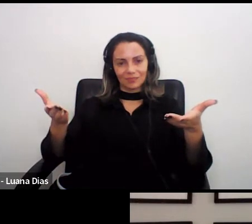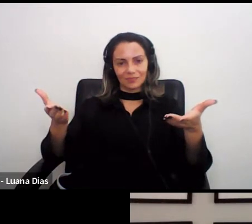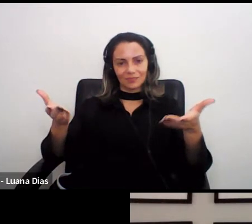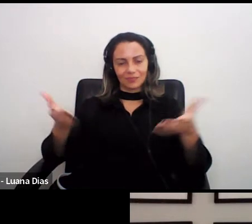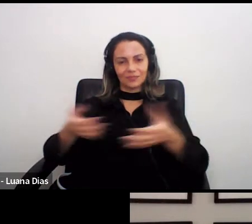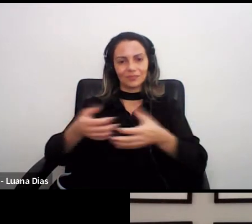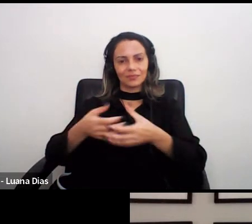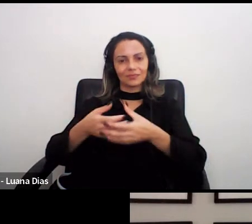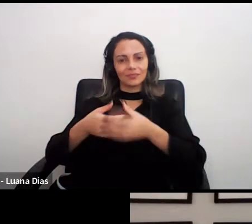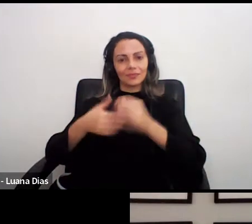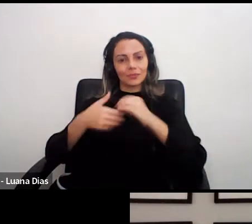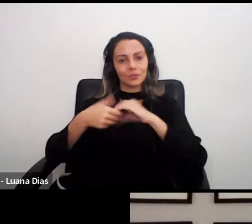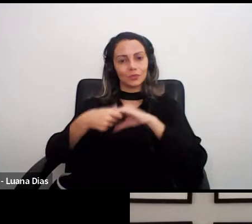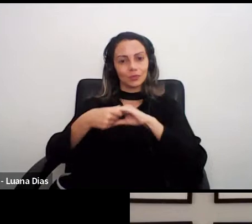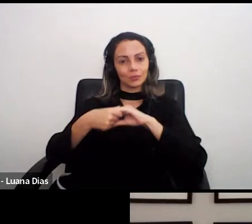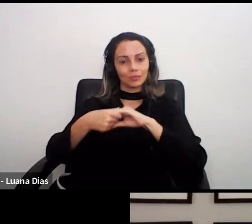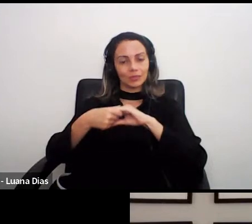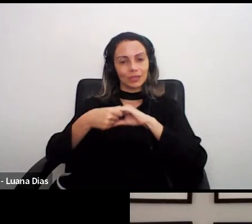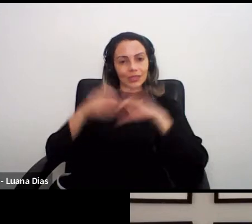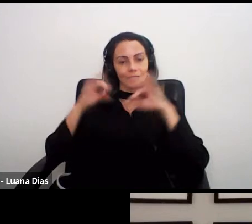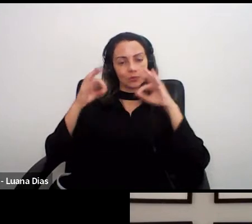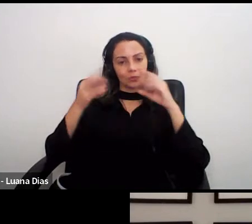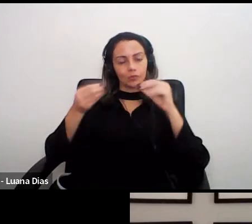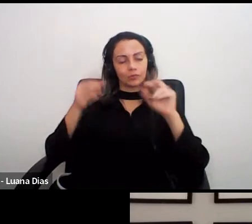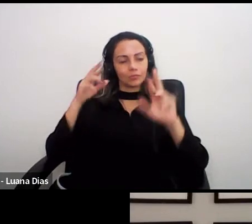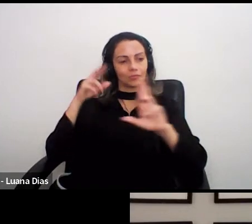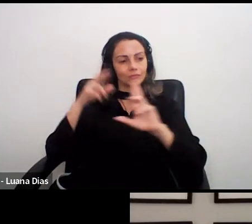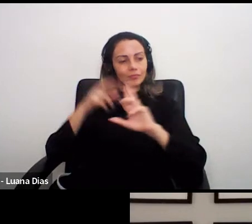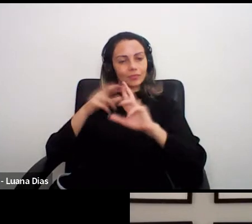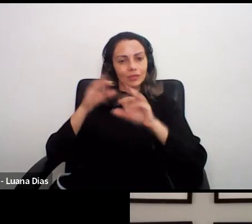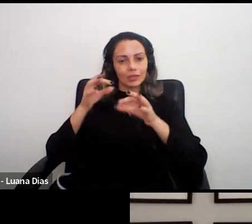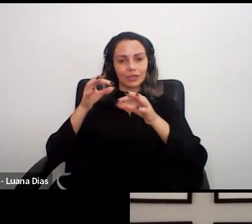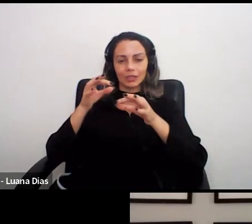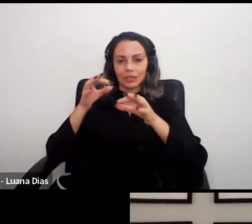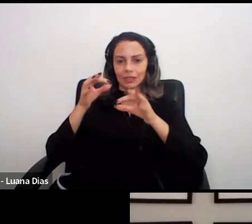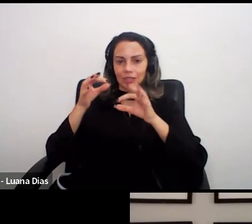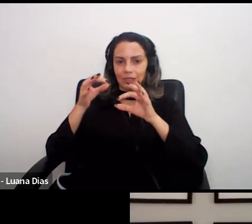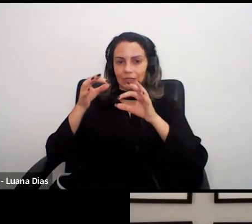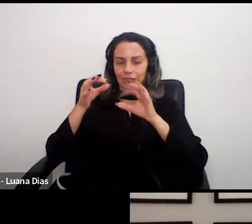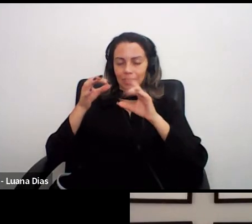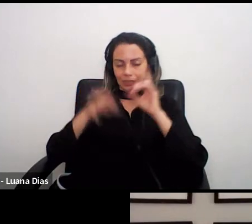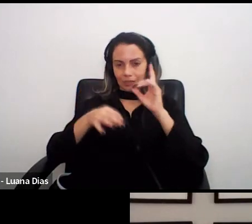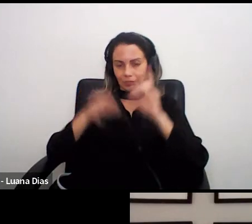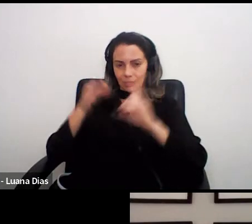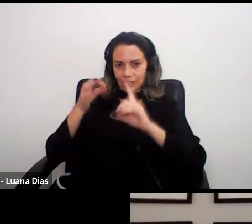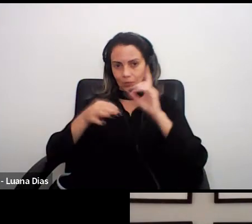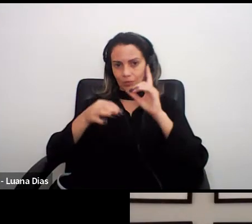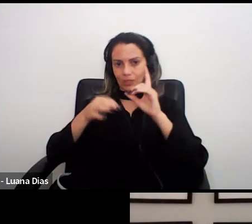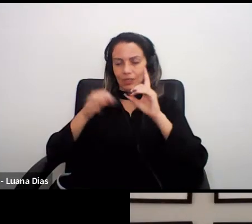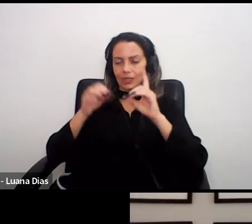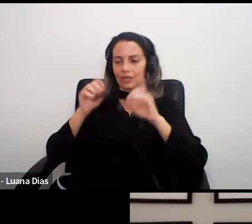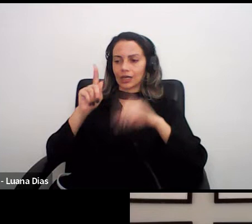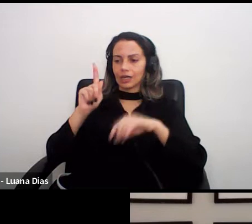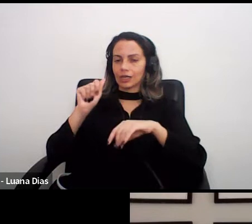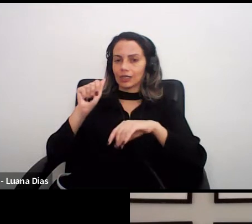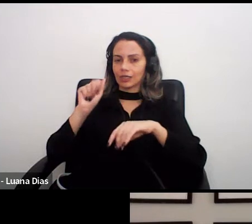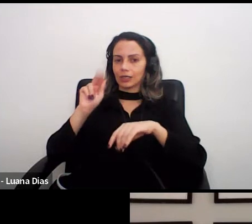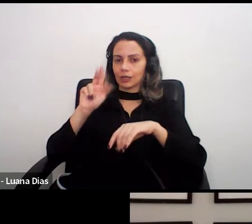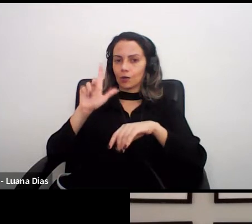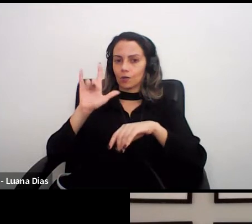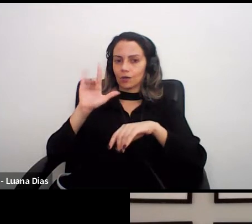Queria cumprimentar todos aqui na pessoa da desembargadora Cristina Gaulha, né, nossa diretora-geral. E, antes do mais, queria parabenizar